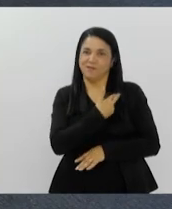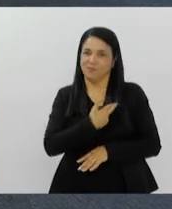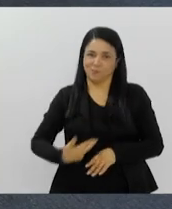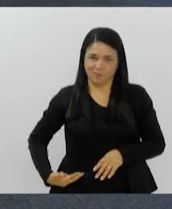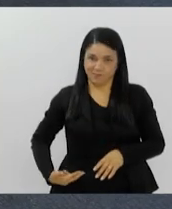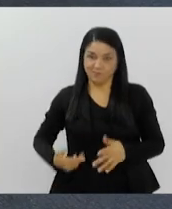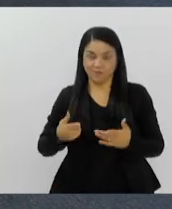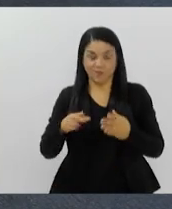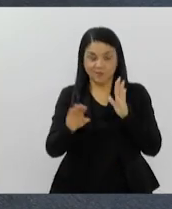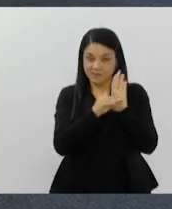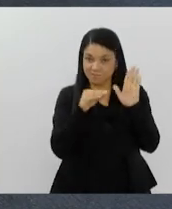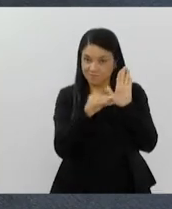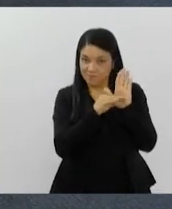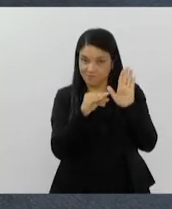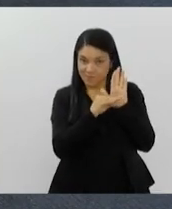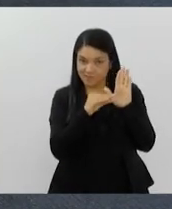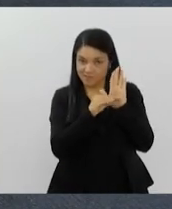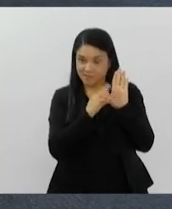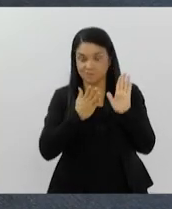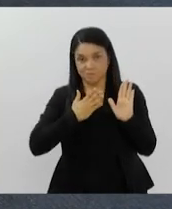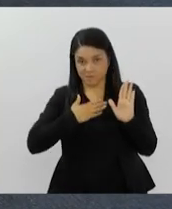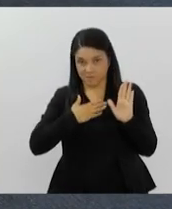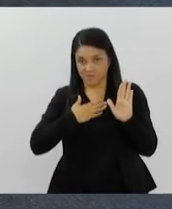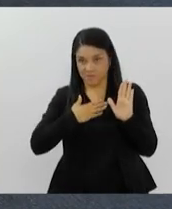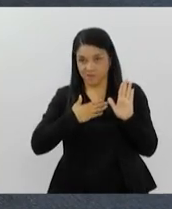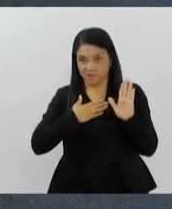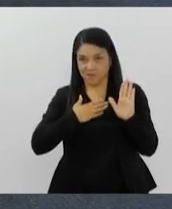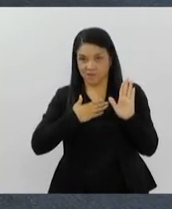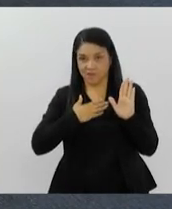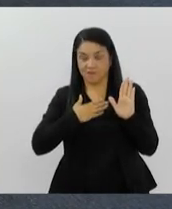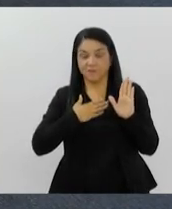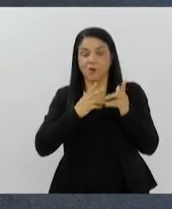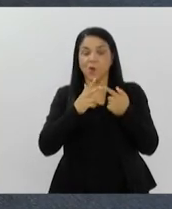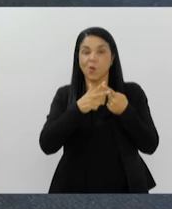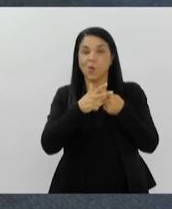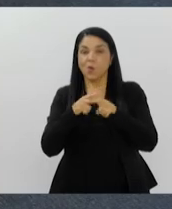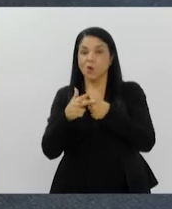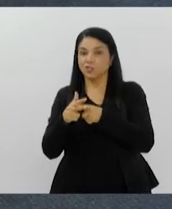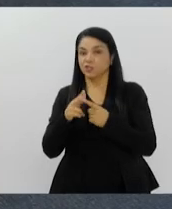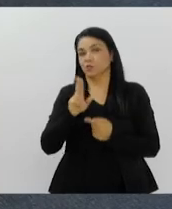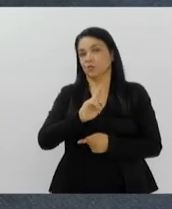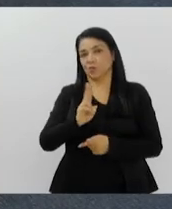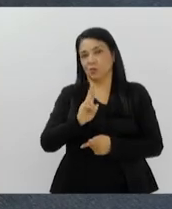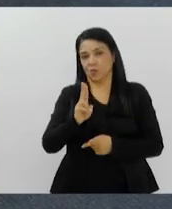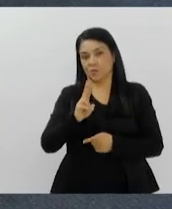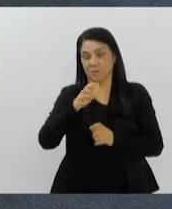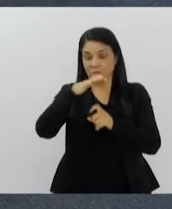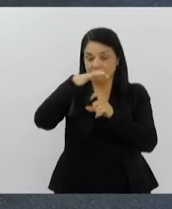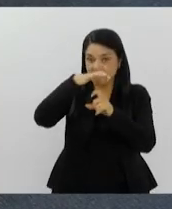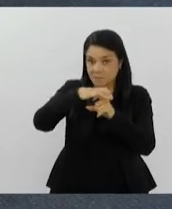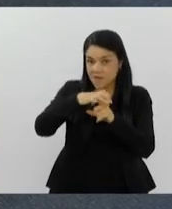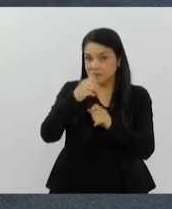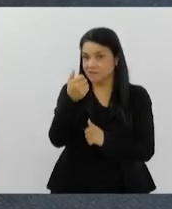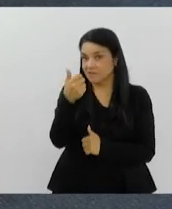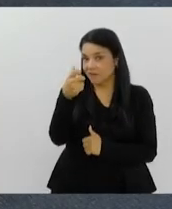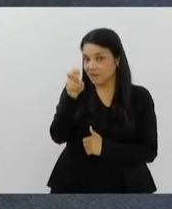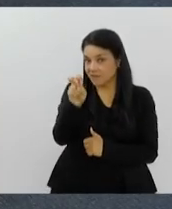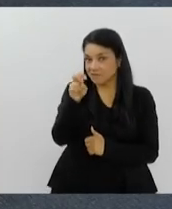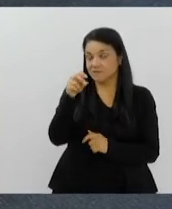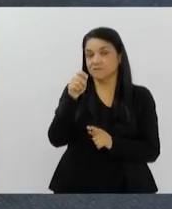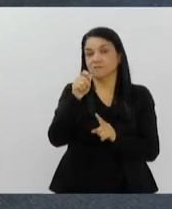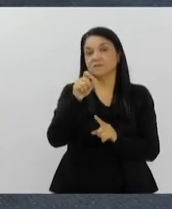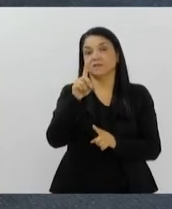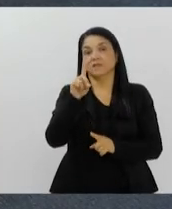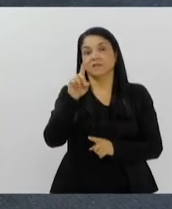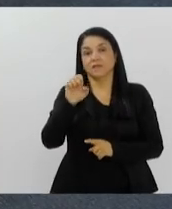emendas feitas, da minha parte, foram para corrigir os nomes. Praça 15 de Novembro, e lembrar que foi